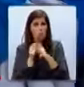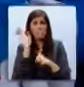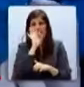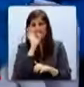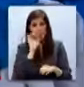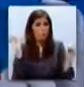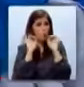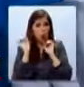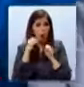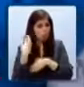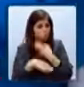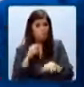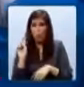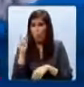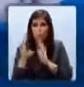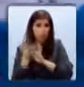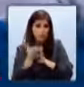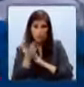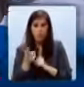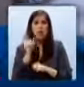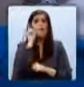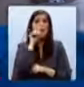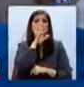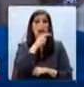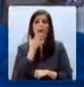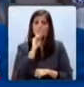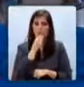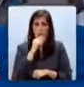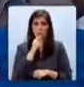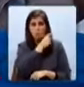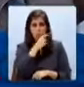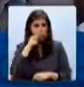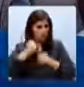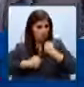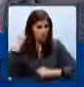houver uma intervenção urgente, pais e alunos prometem continuar o protesto.